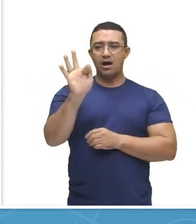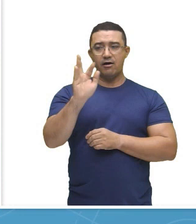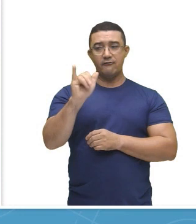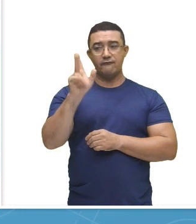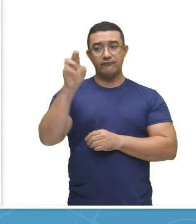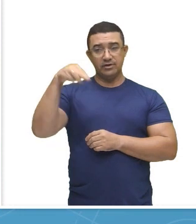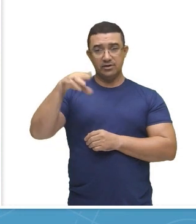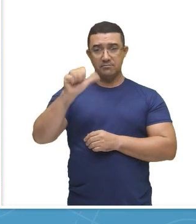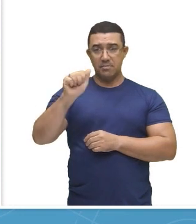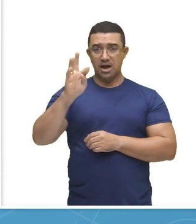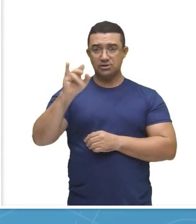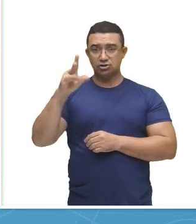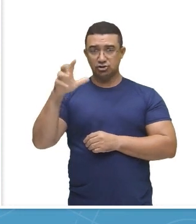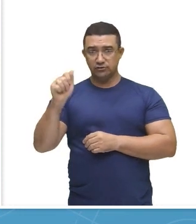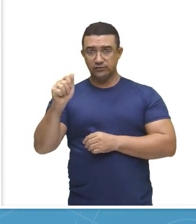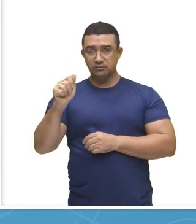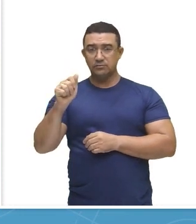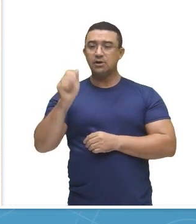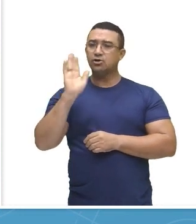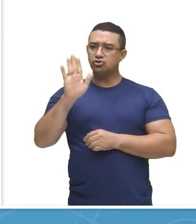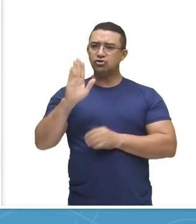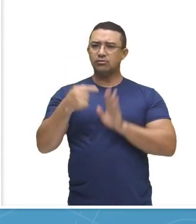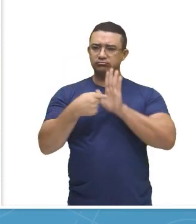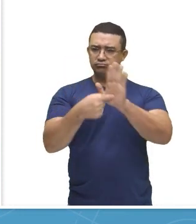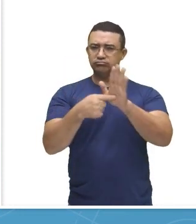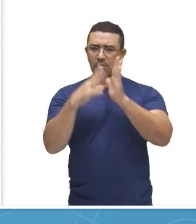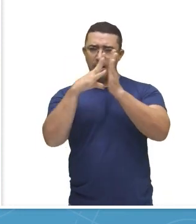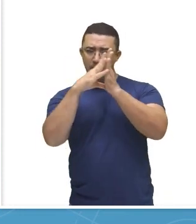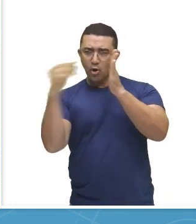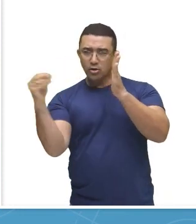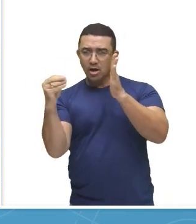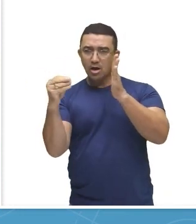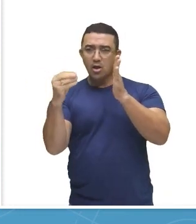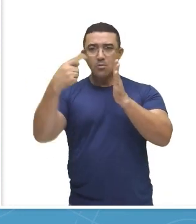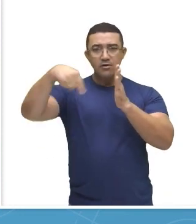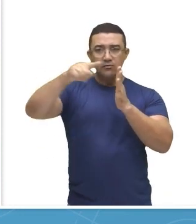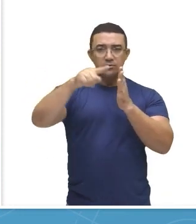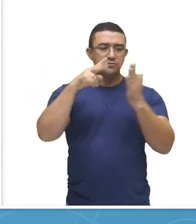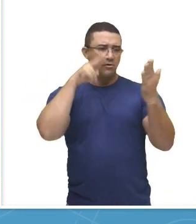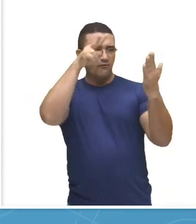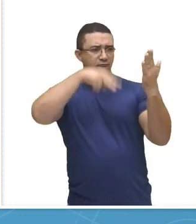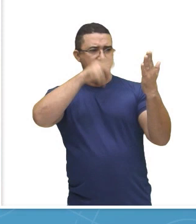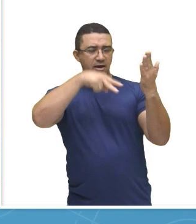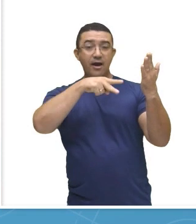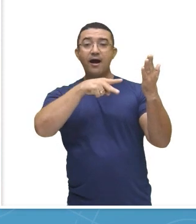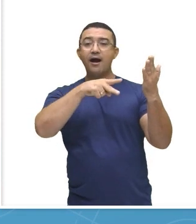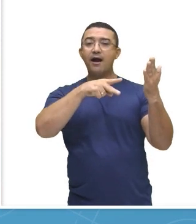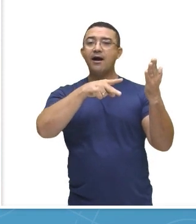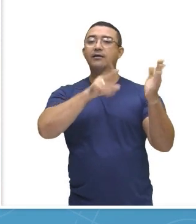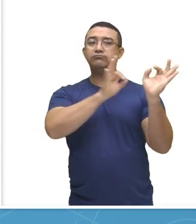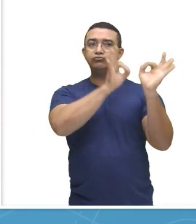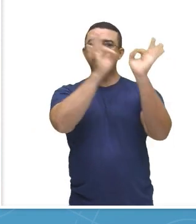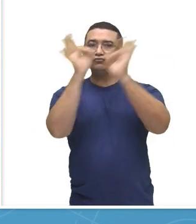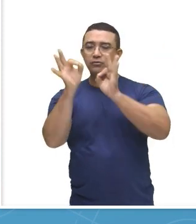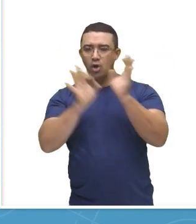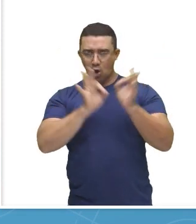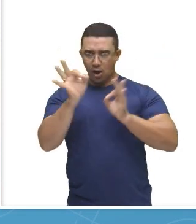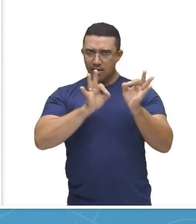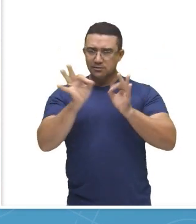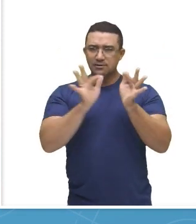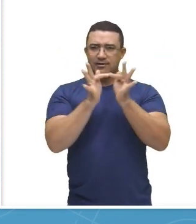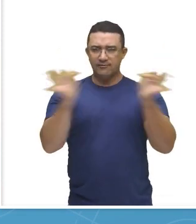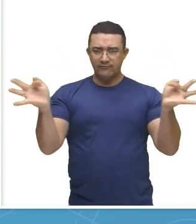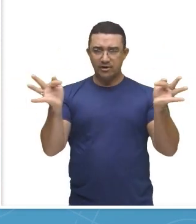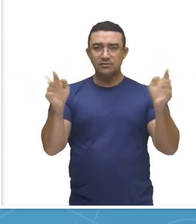Eu deixei o modelo, tá? Eu estou ajudando vocês, deixei o modelo aí para que vocês possam seguir e organizar as orações. Compartilhei